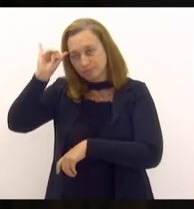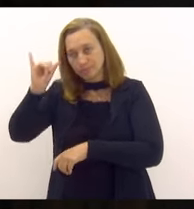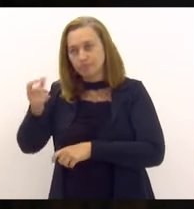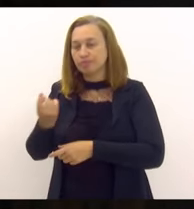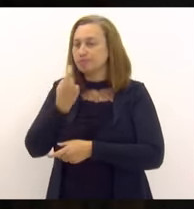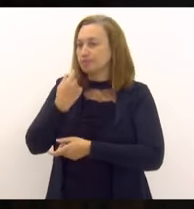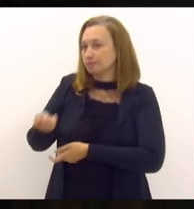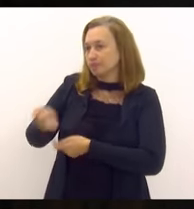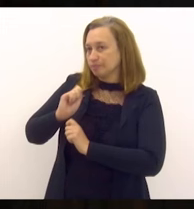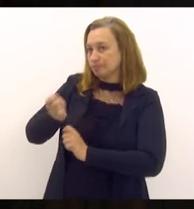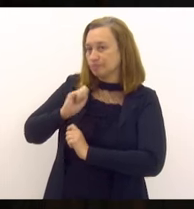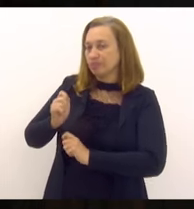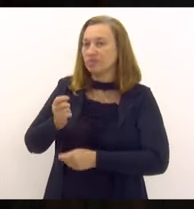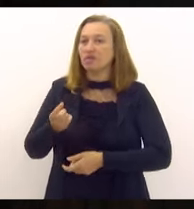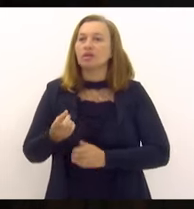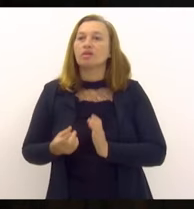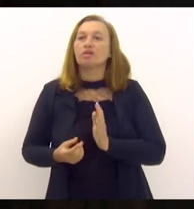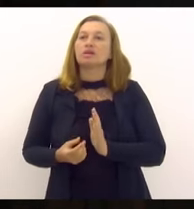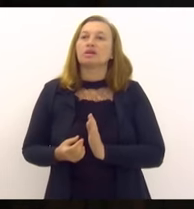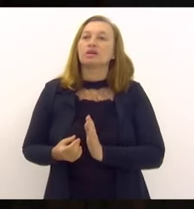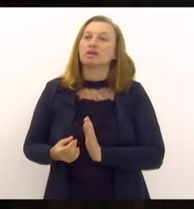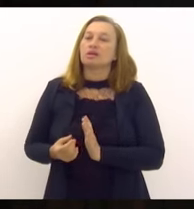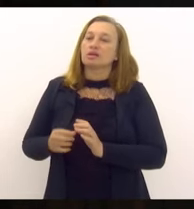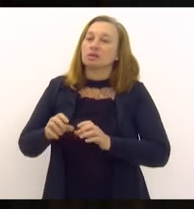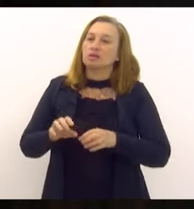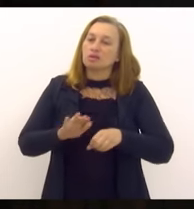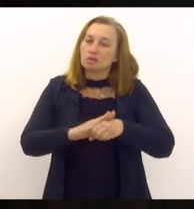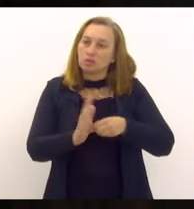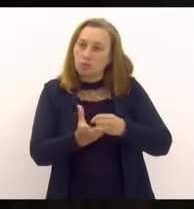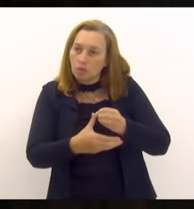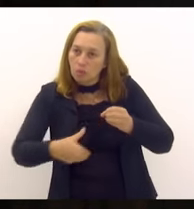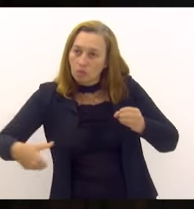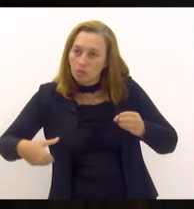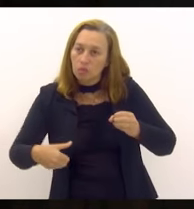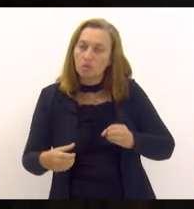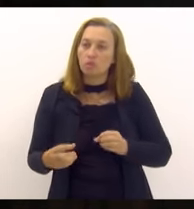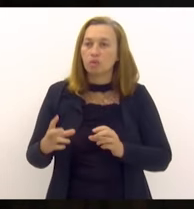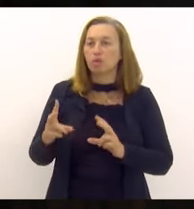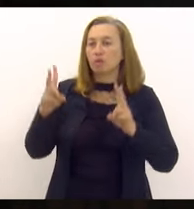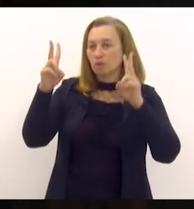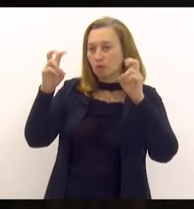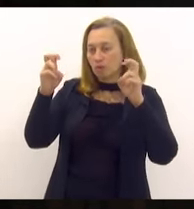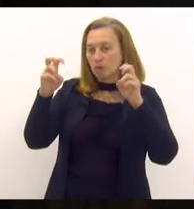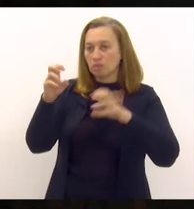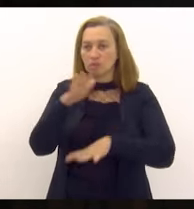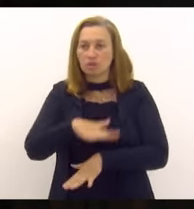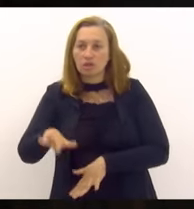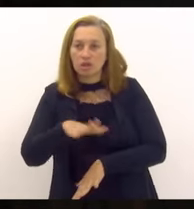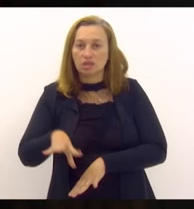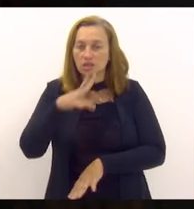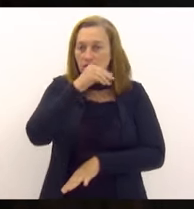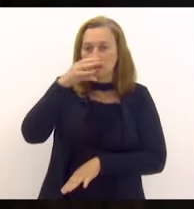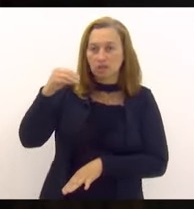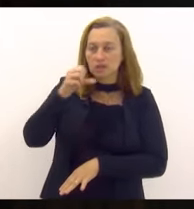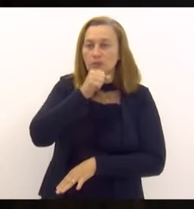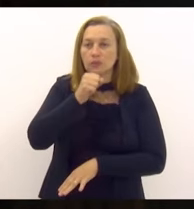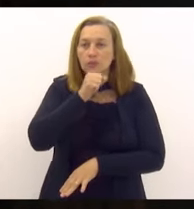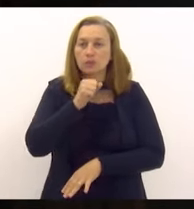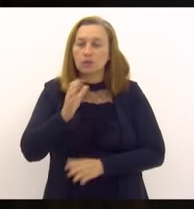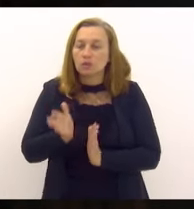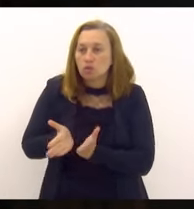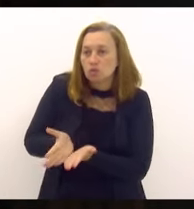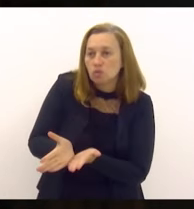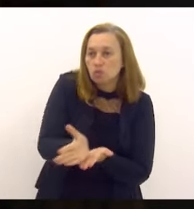Pesqueira, de Saneamento Ambiental, de Assuntos da Criança, do Adolescente e do Idoso, de tributação, controle da